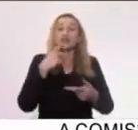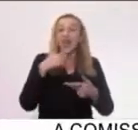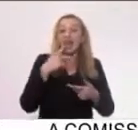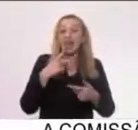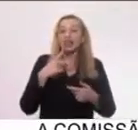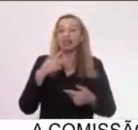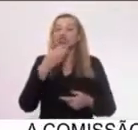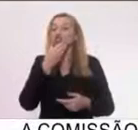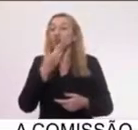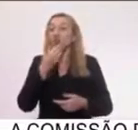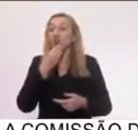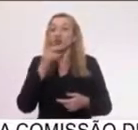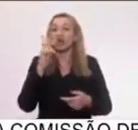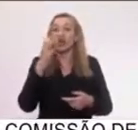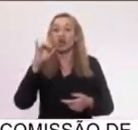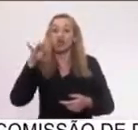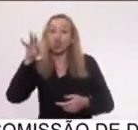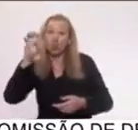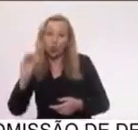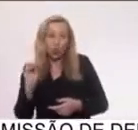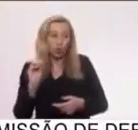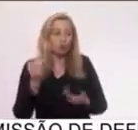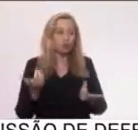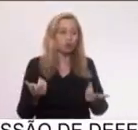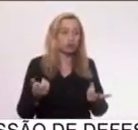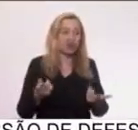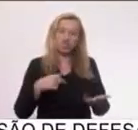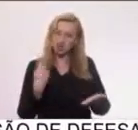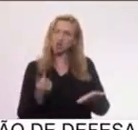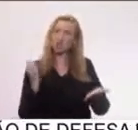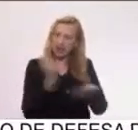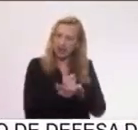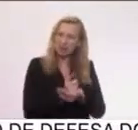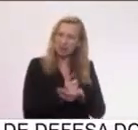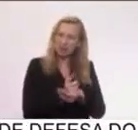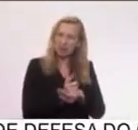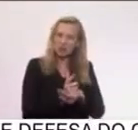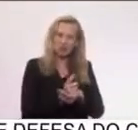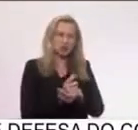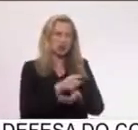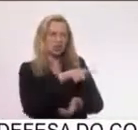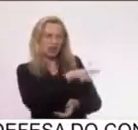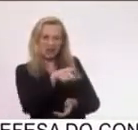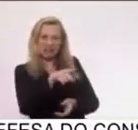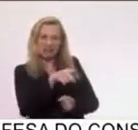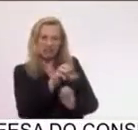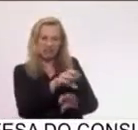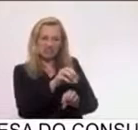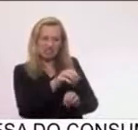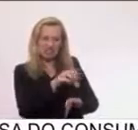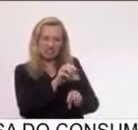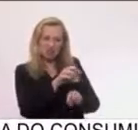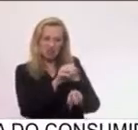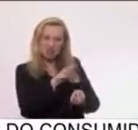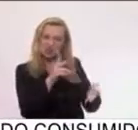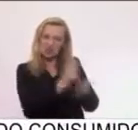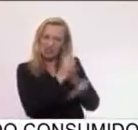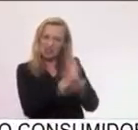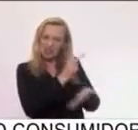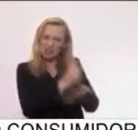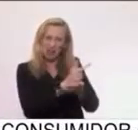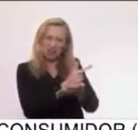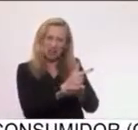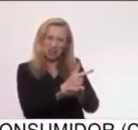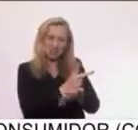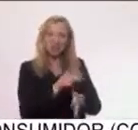nos sanitários públicos da Lapa. A gente paga para esses depravados, para esses, como